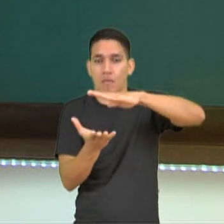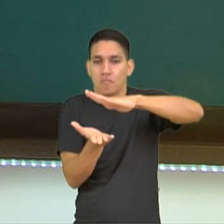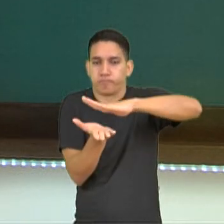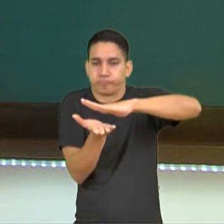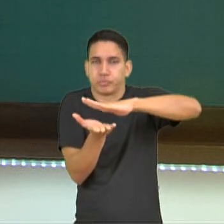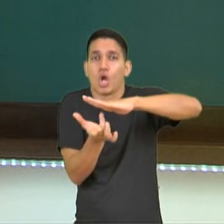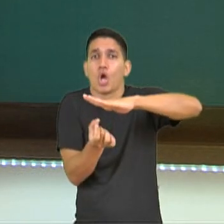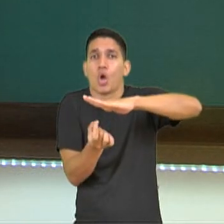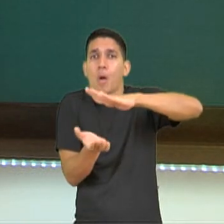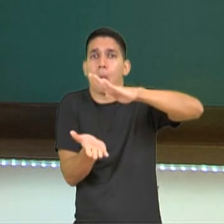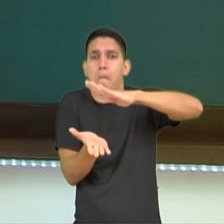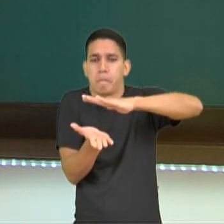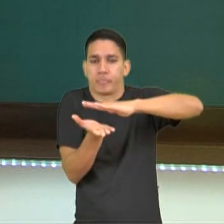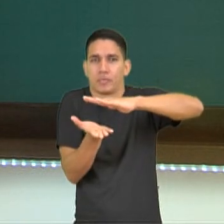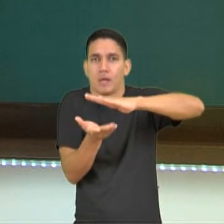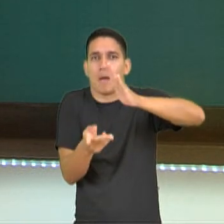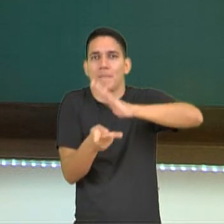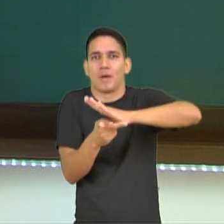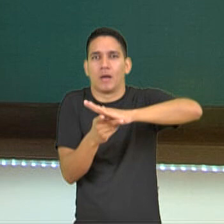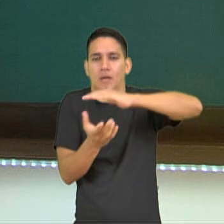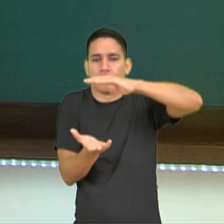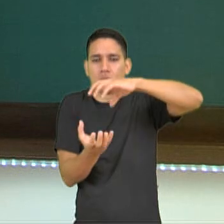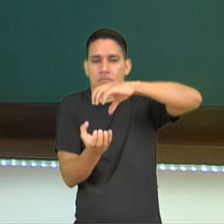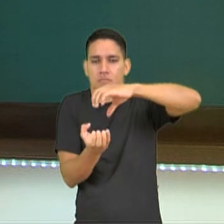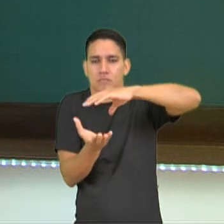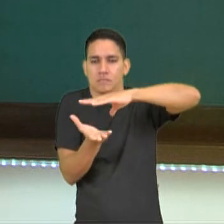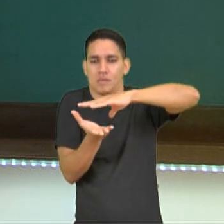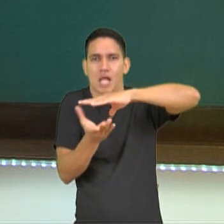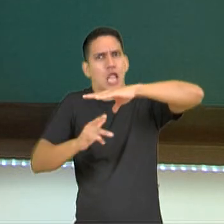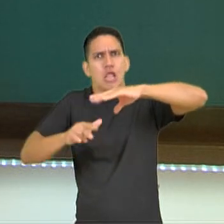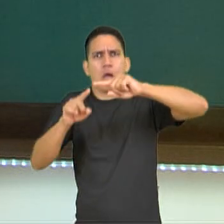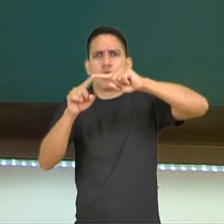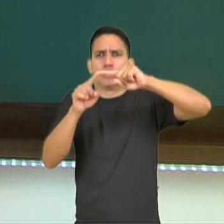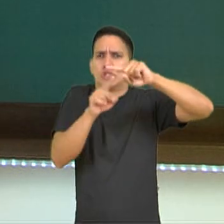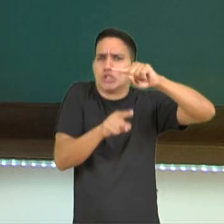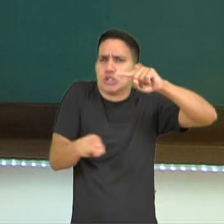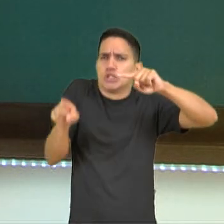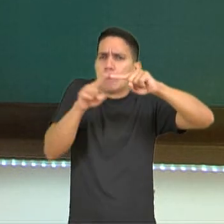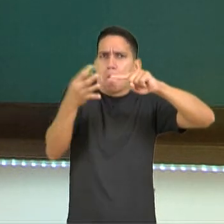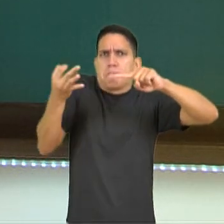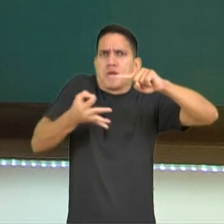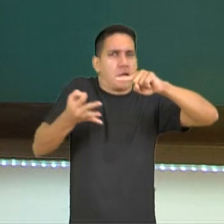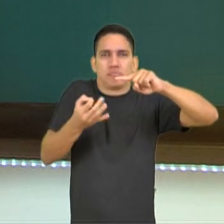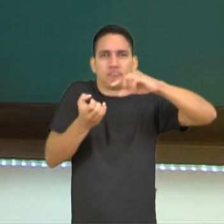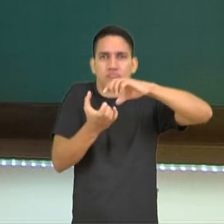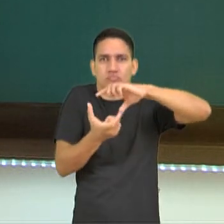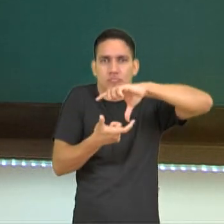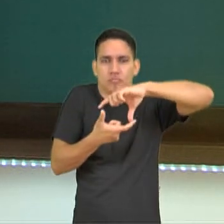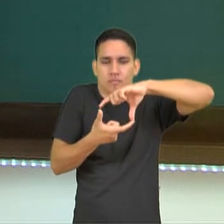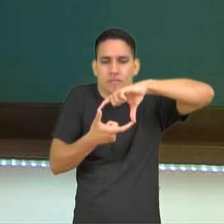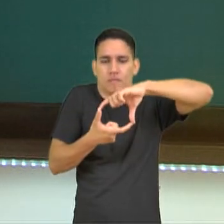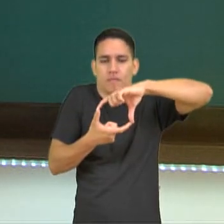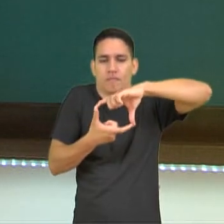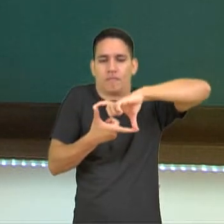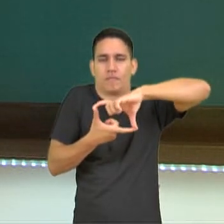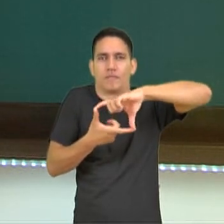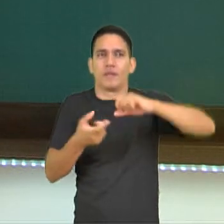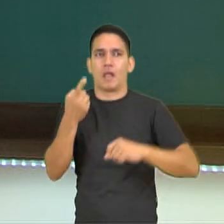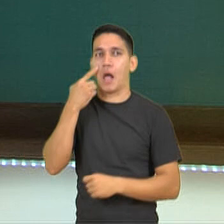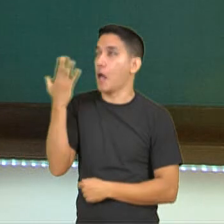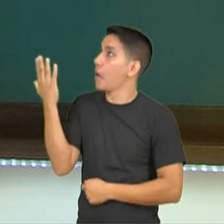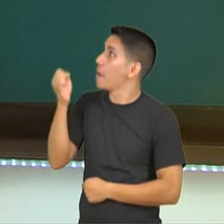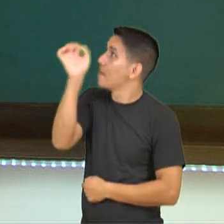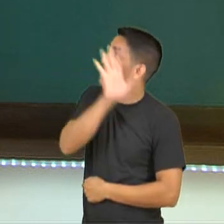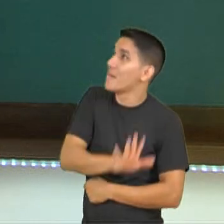polos, ou seja, nas regiões polares ele é mais achatadinho, ele não é um círculo perfeito, certo? E aí aqui nós temos uma imagem